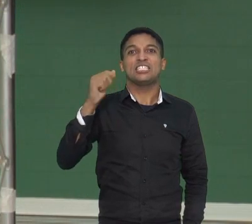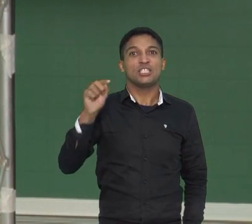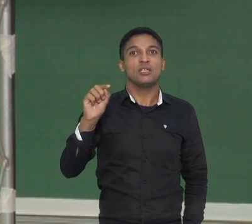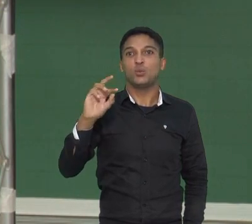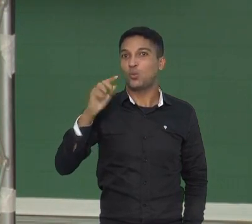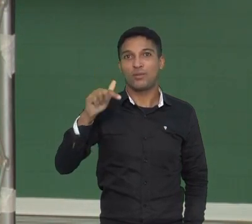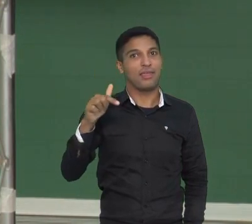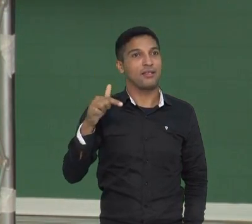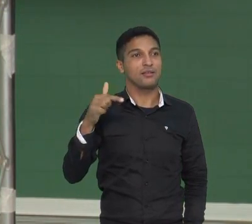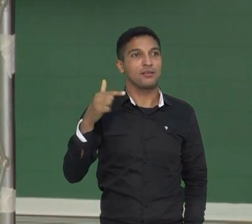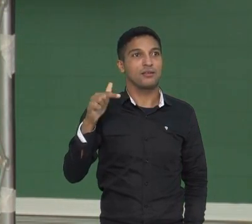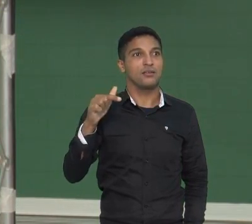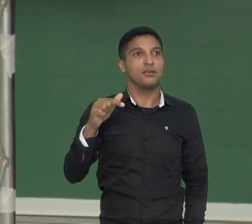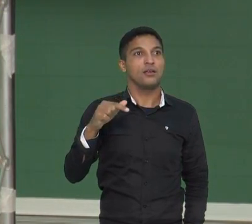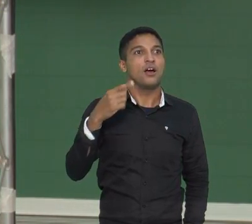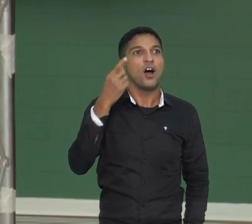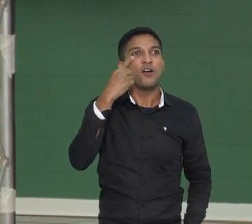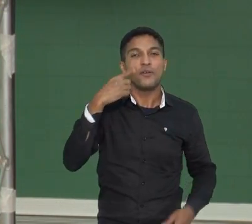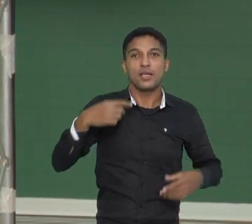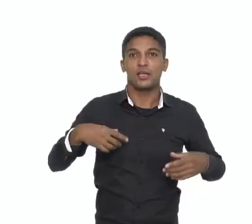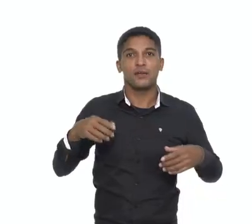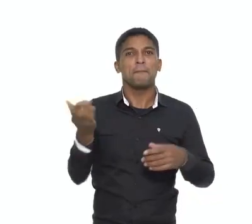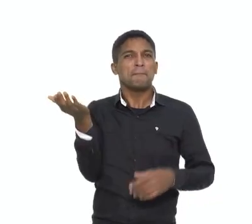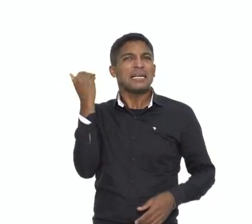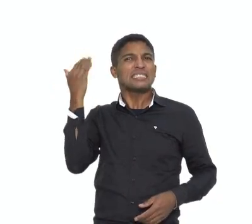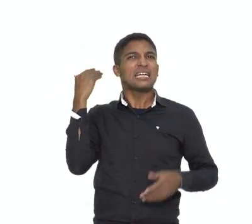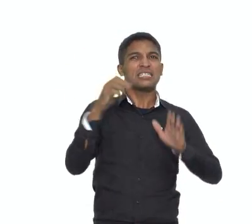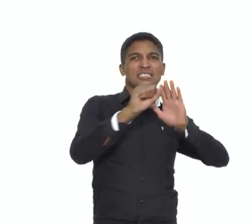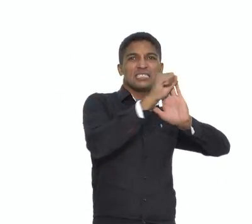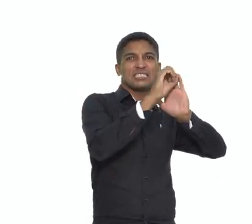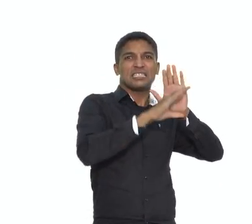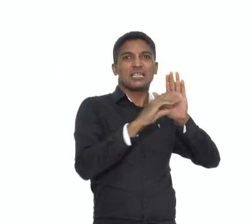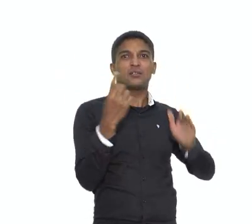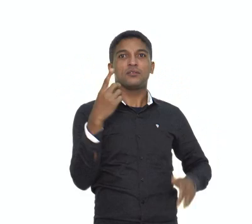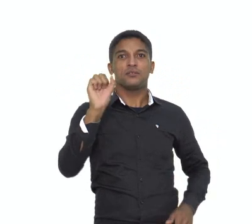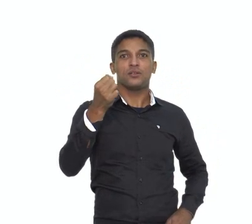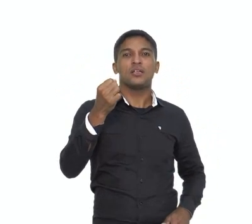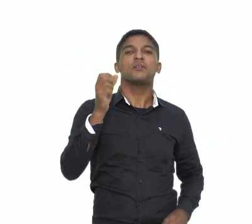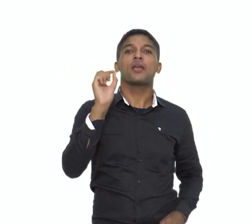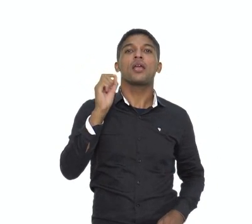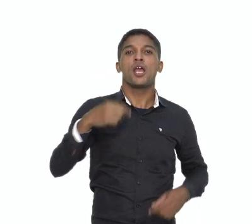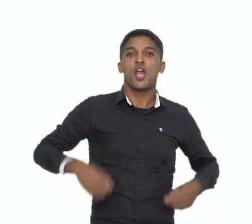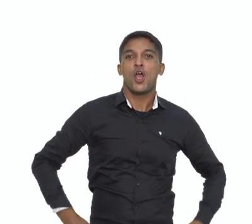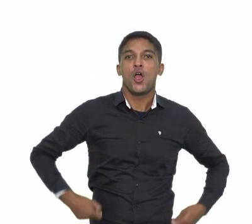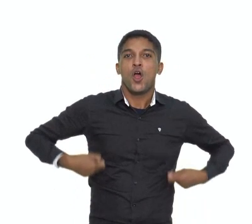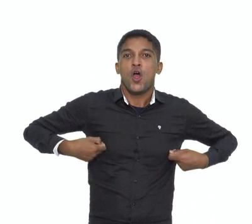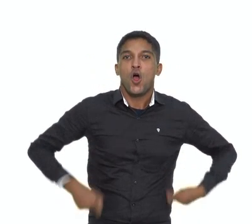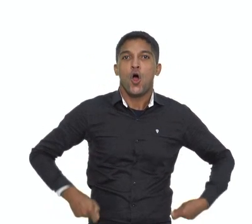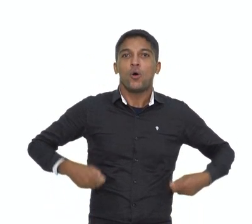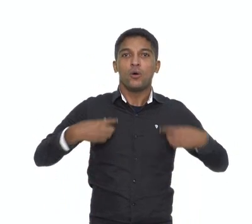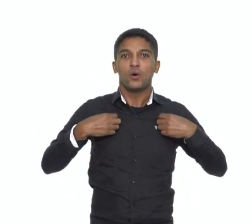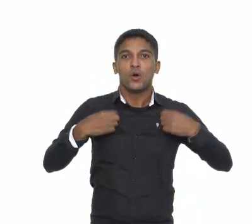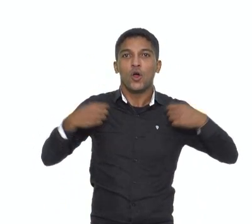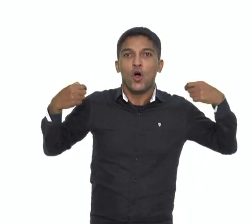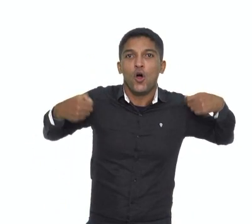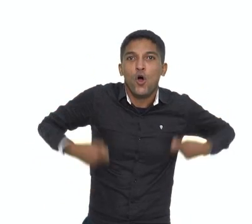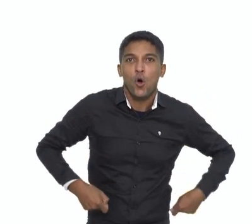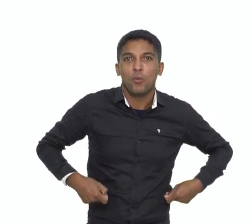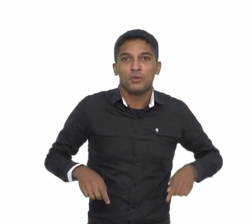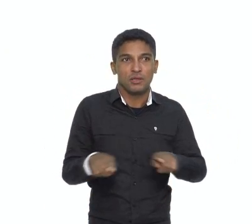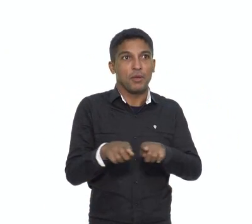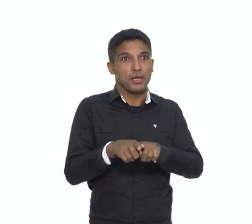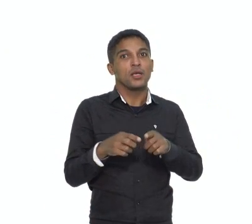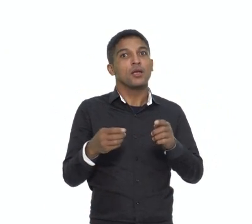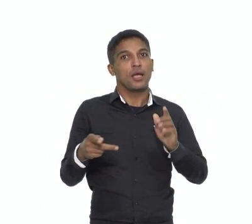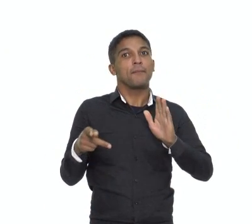nas obras a questão das roupas que eram usadas, enfim, e esse cortejo fúnebre aqui e